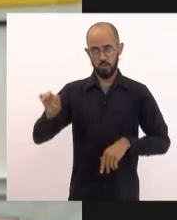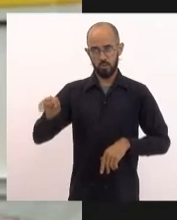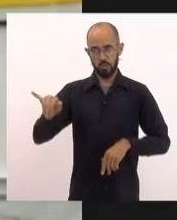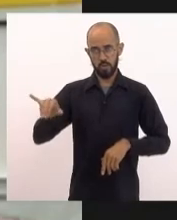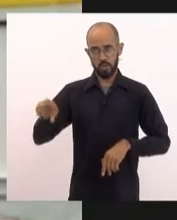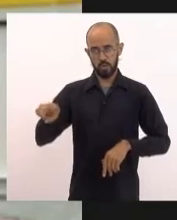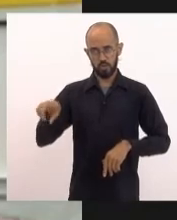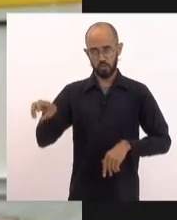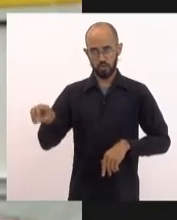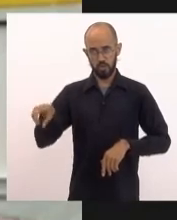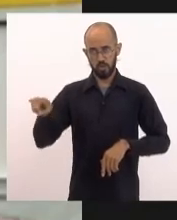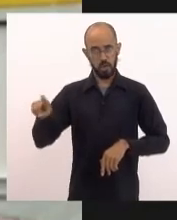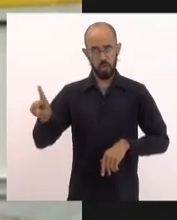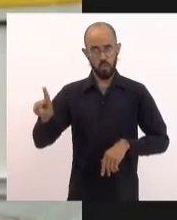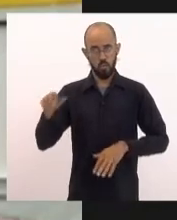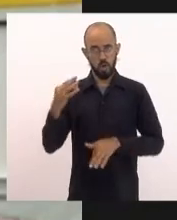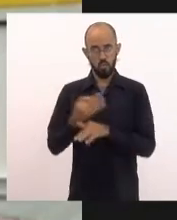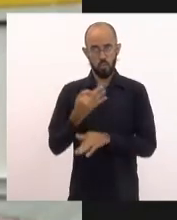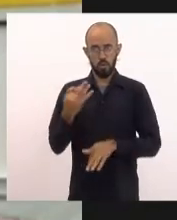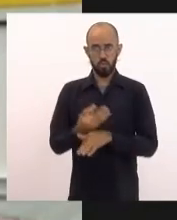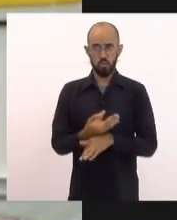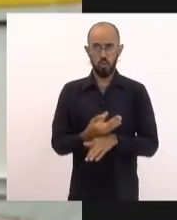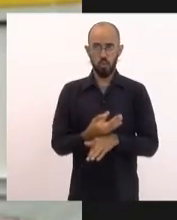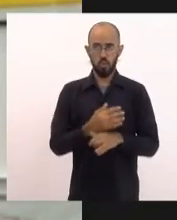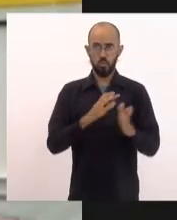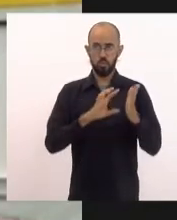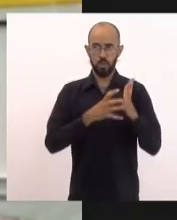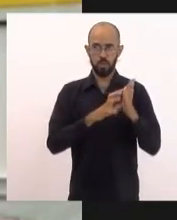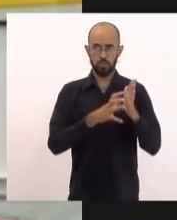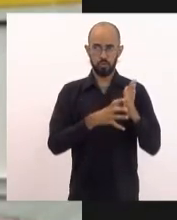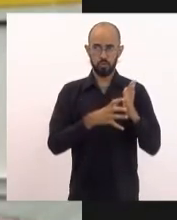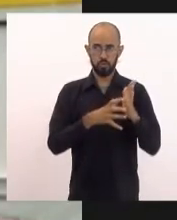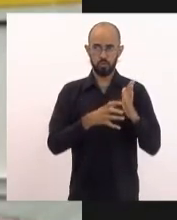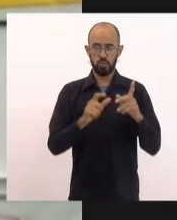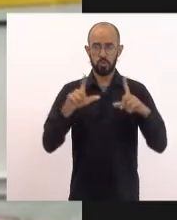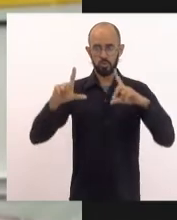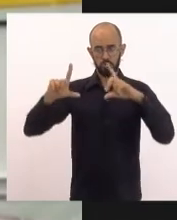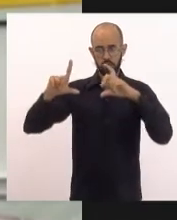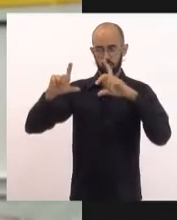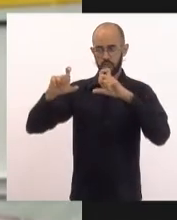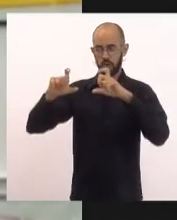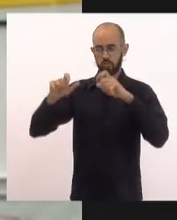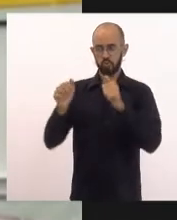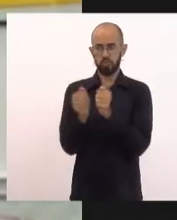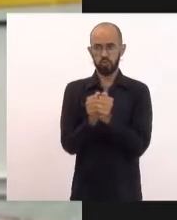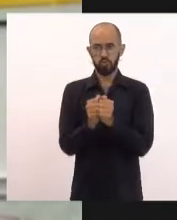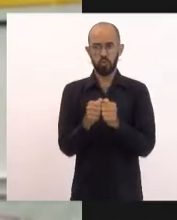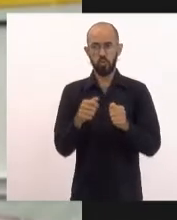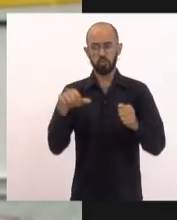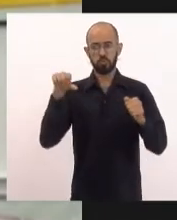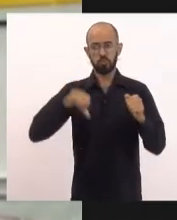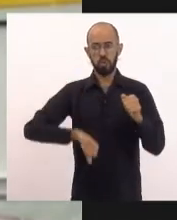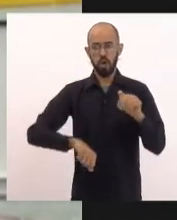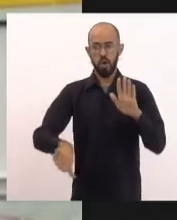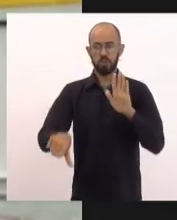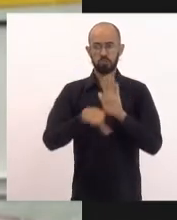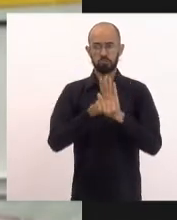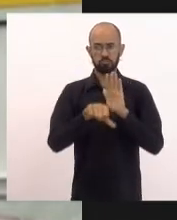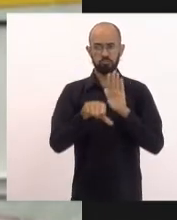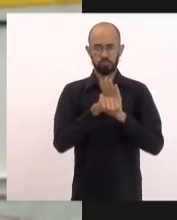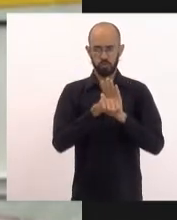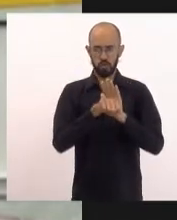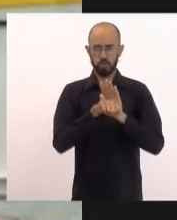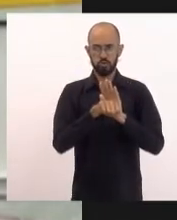pessoal, se deixou fotografar ao lado dos piores fascínoras nesse estado. Os mesmos